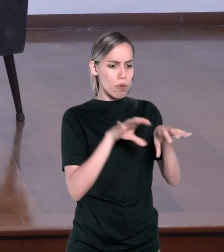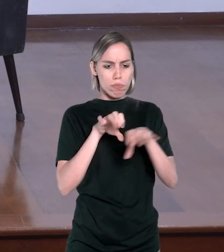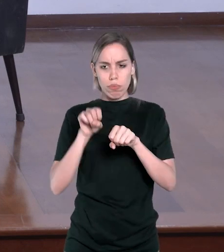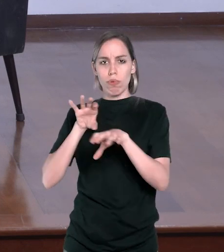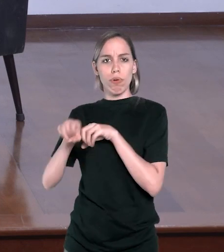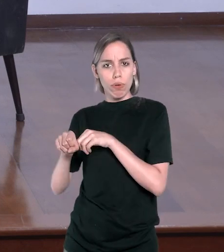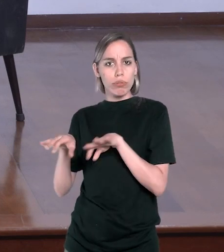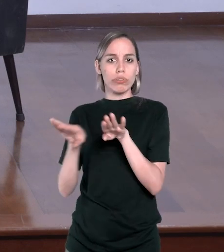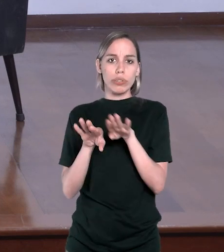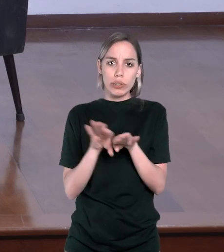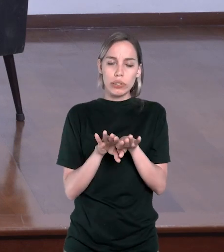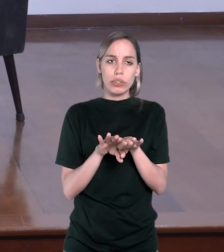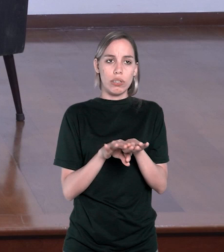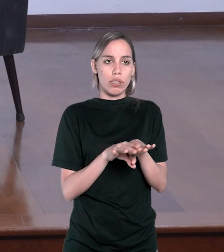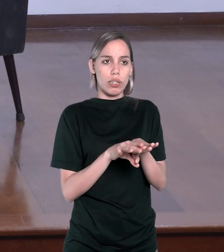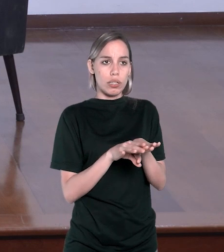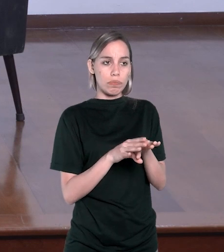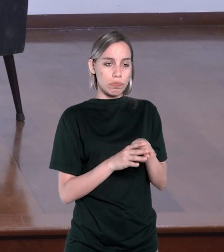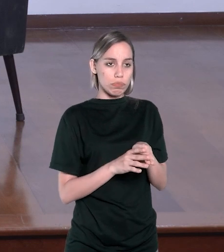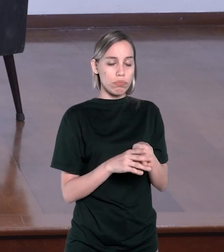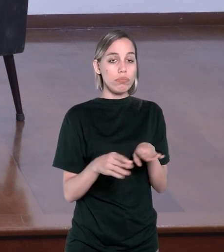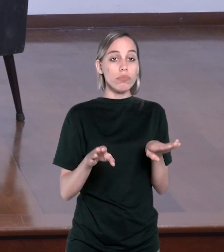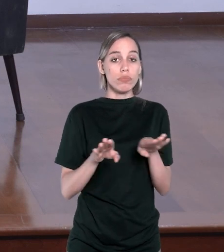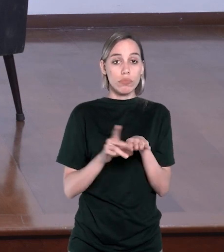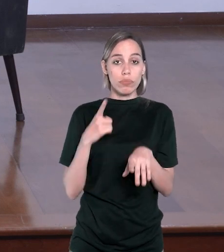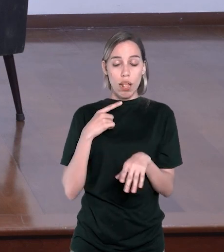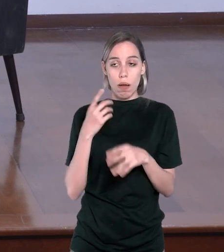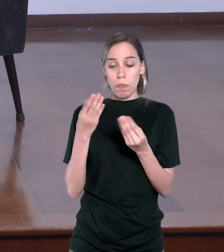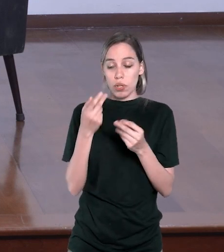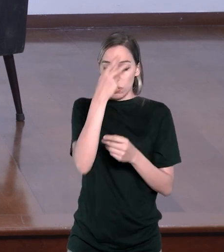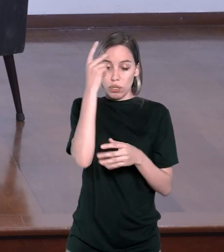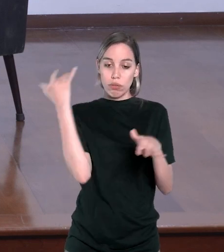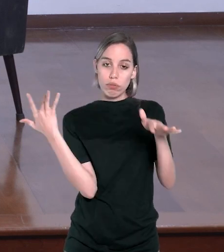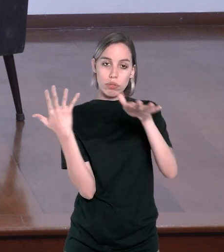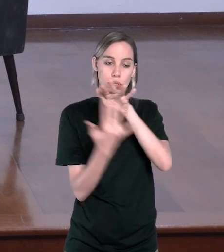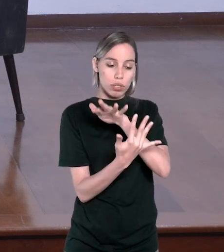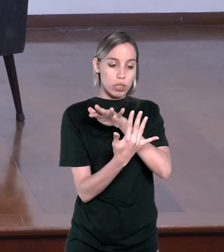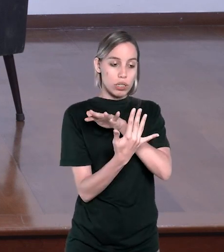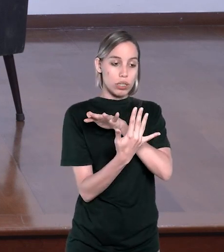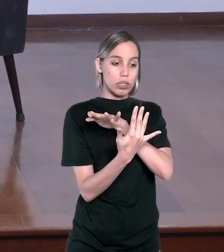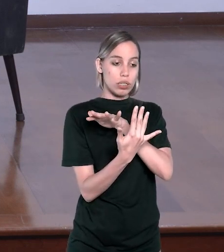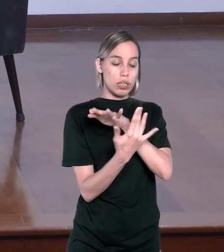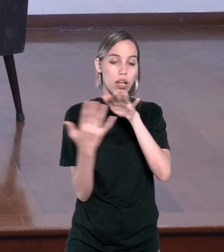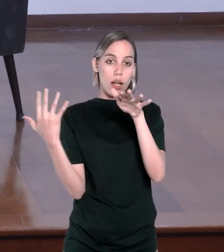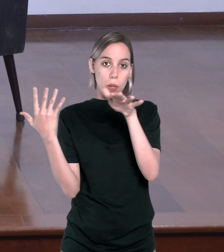até de imigrantes, que é sempre muito interessante também, porque a literatura dos imigrantes nos Estados Unidos, sempre,